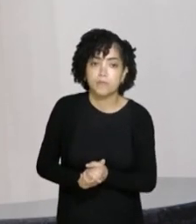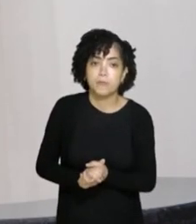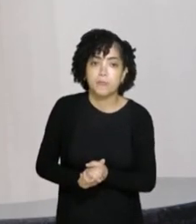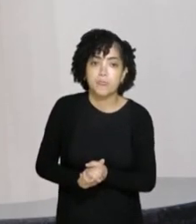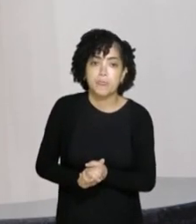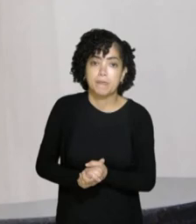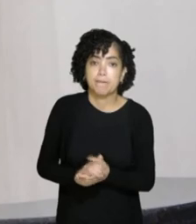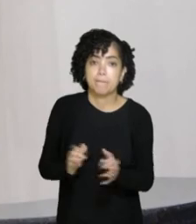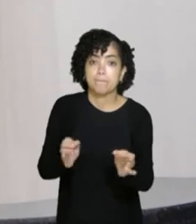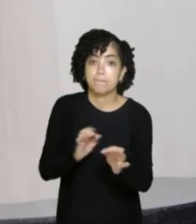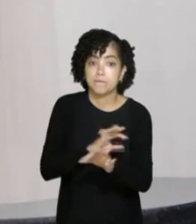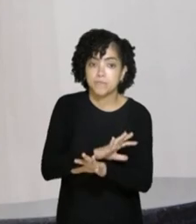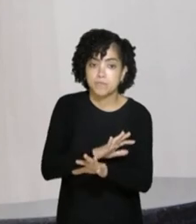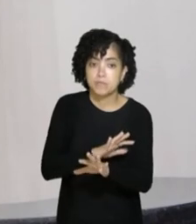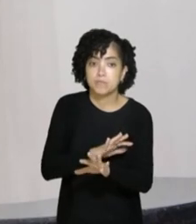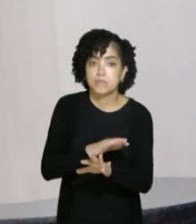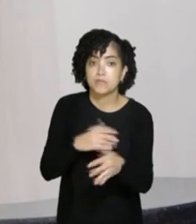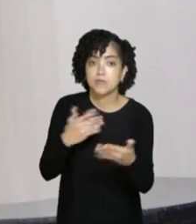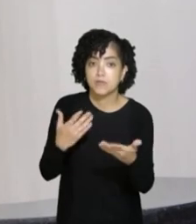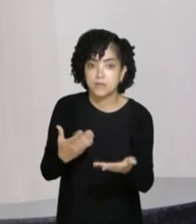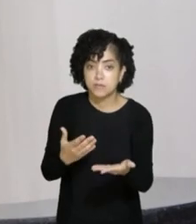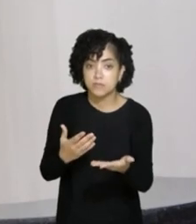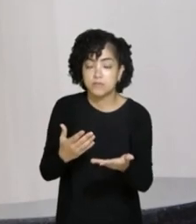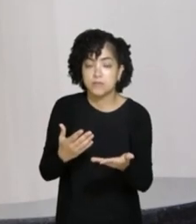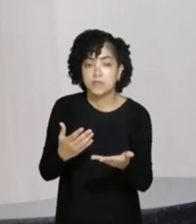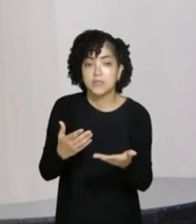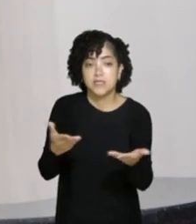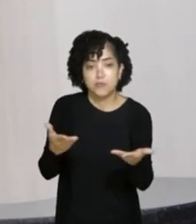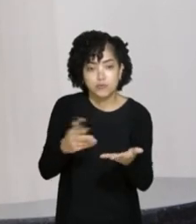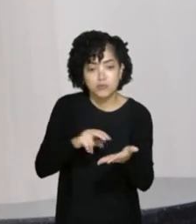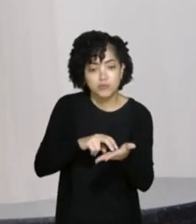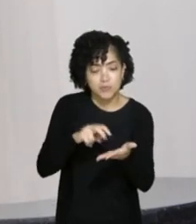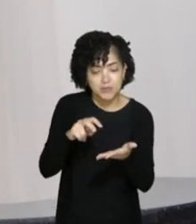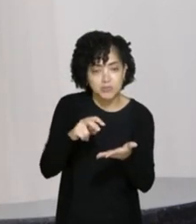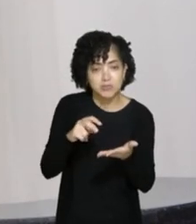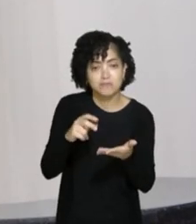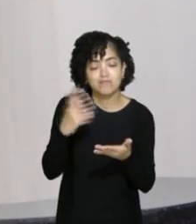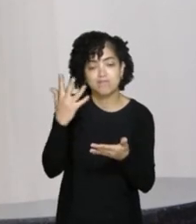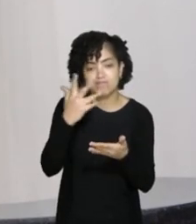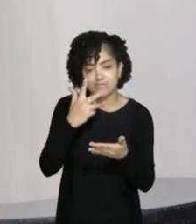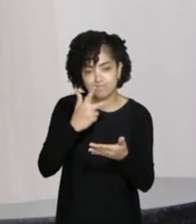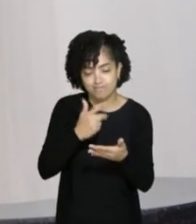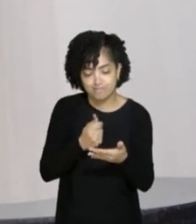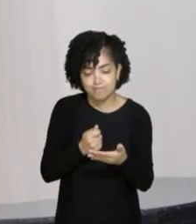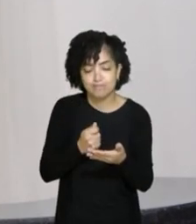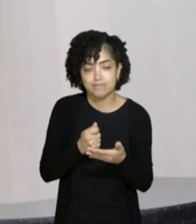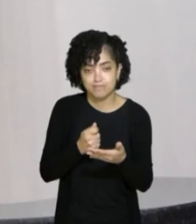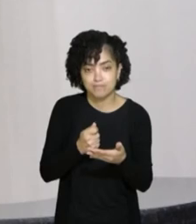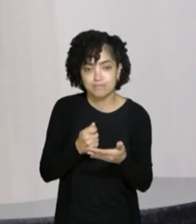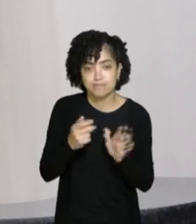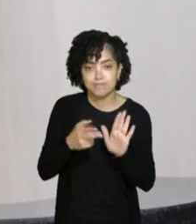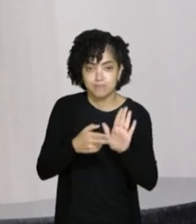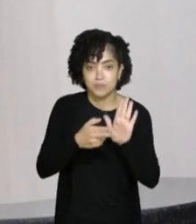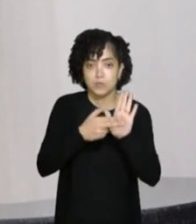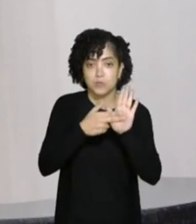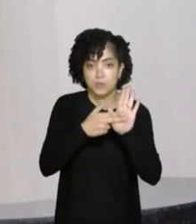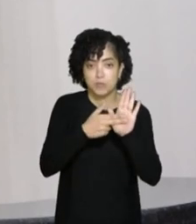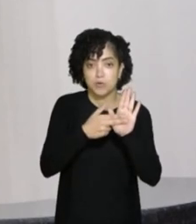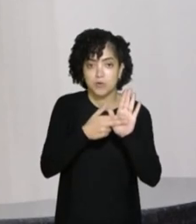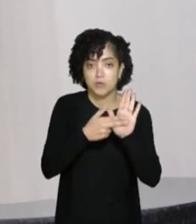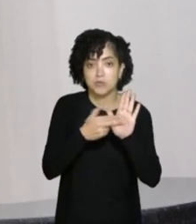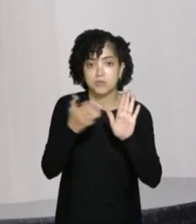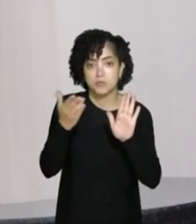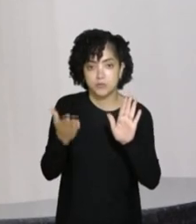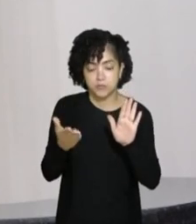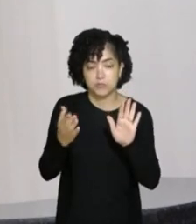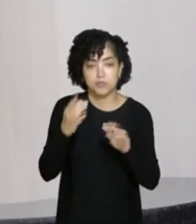presidente, dizendo que, de fato, tivemos uma manhã notável, muito bonita aqui na posse do PP